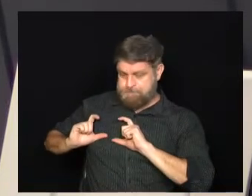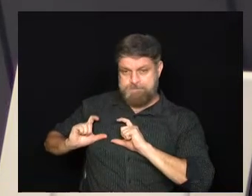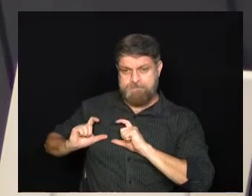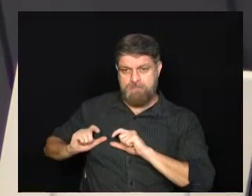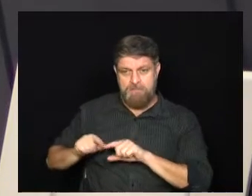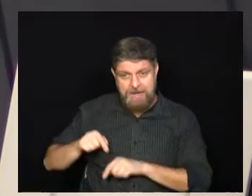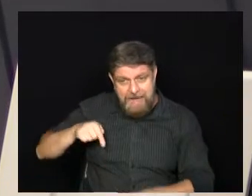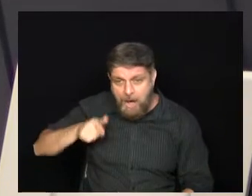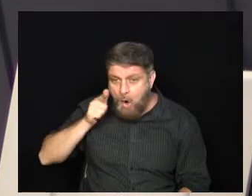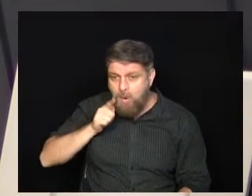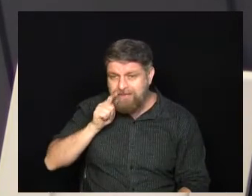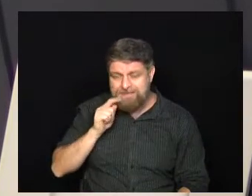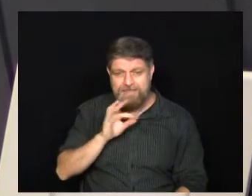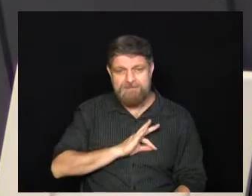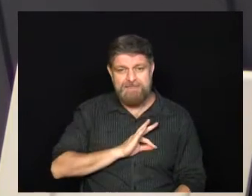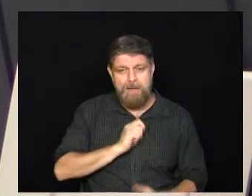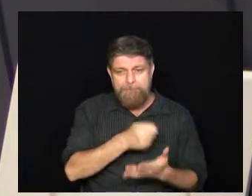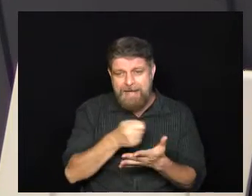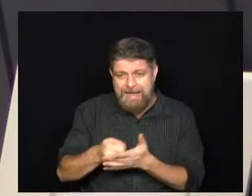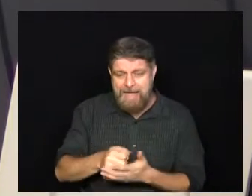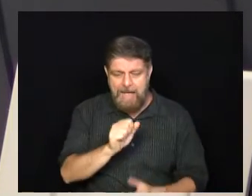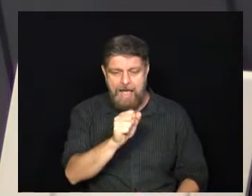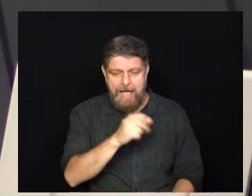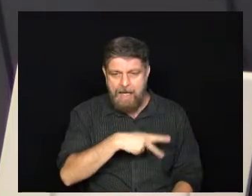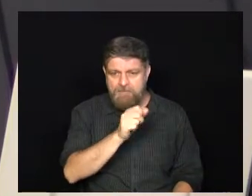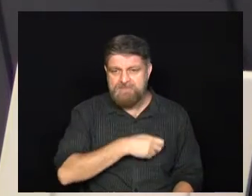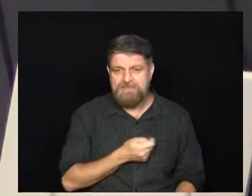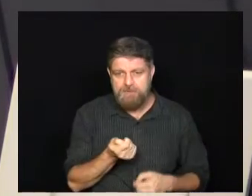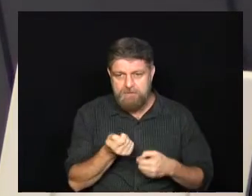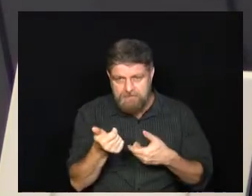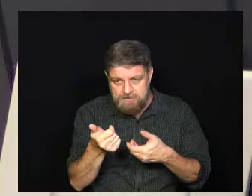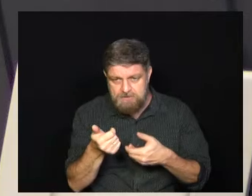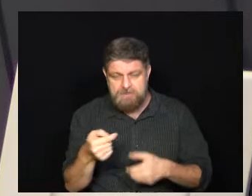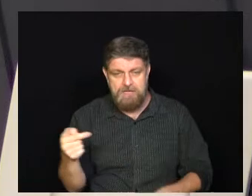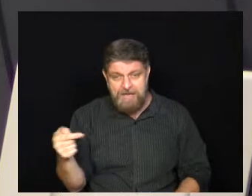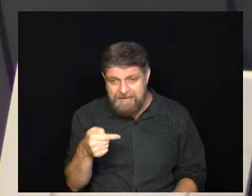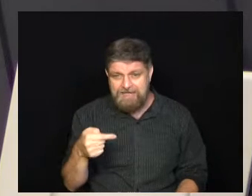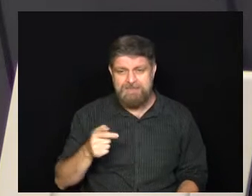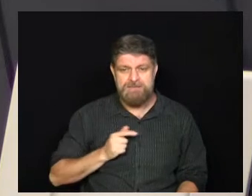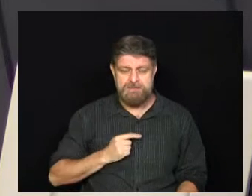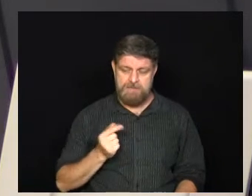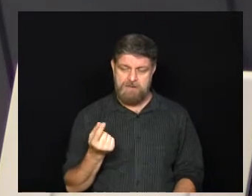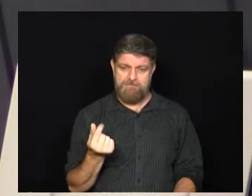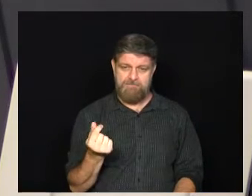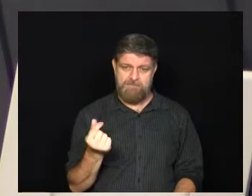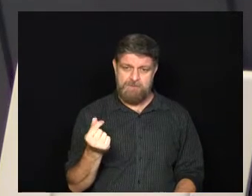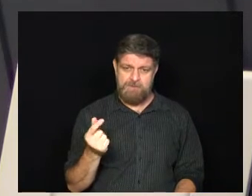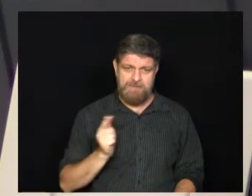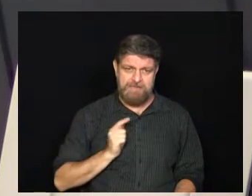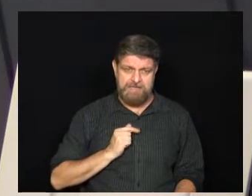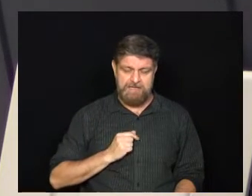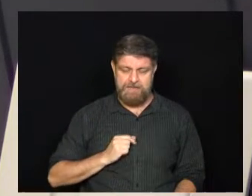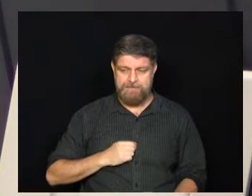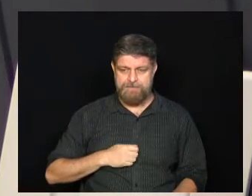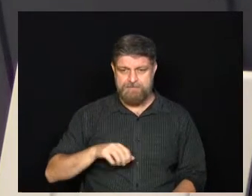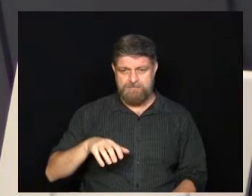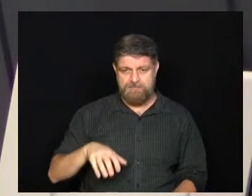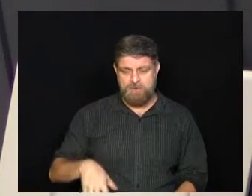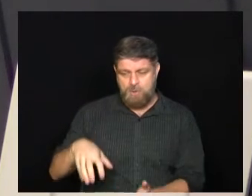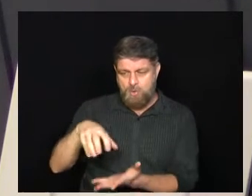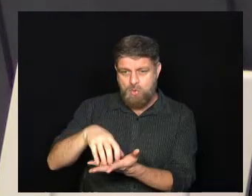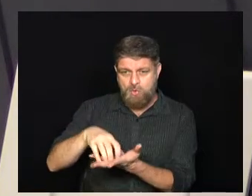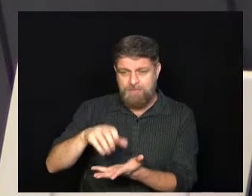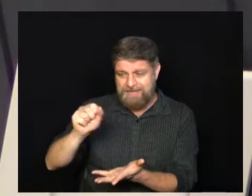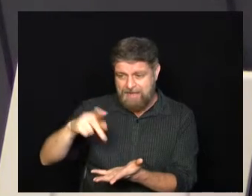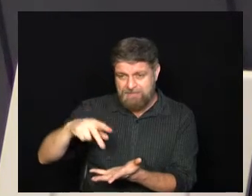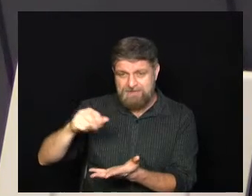ela consegue pagar os aposentados e pensionistas. E esse valor que é recebido pela Camprev, que ele